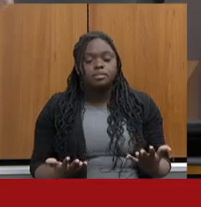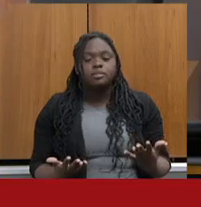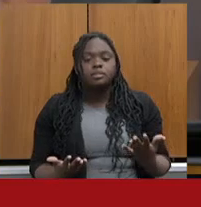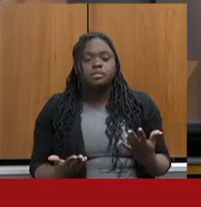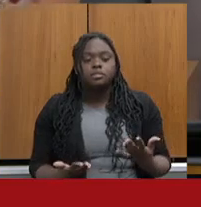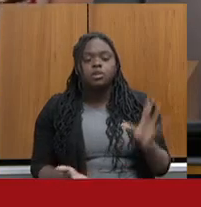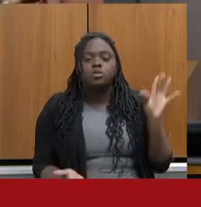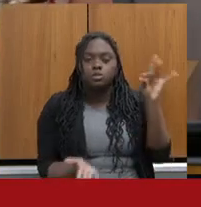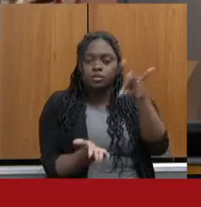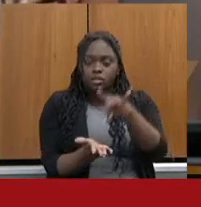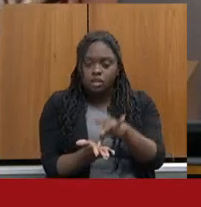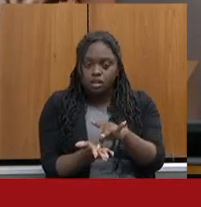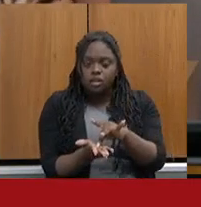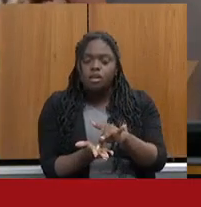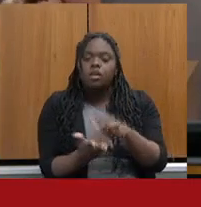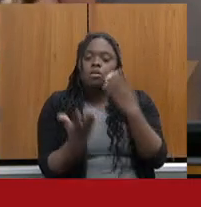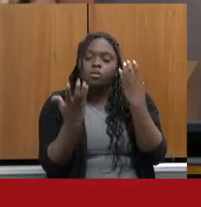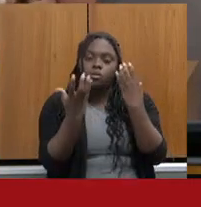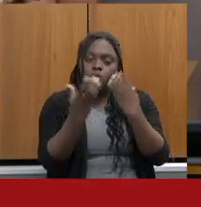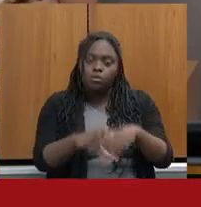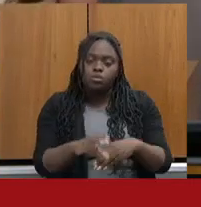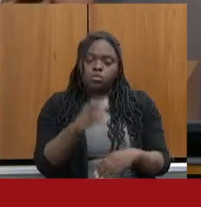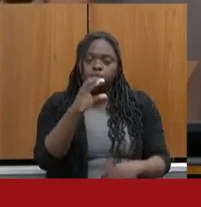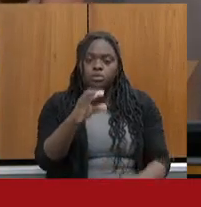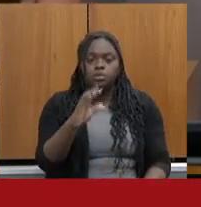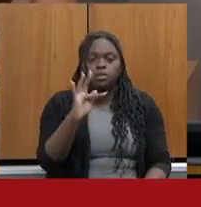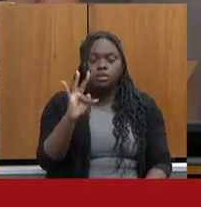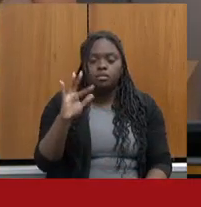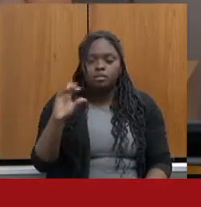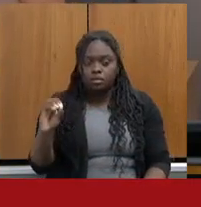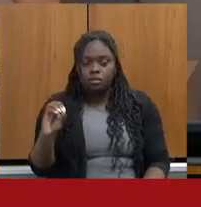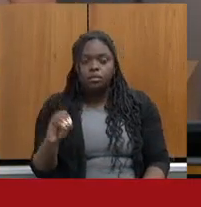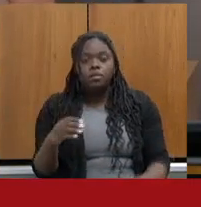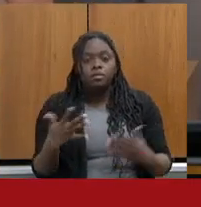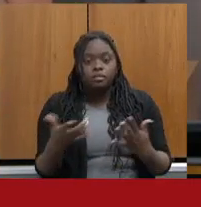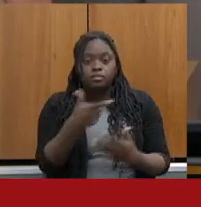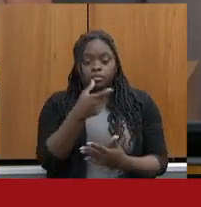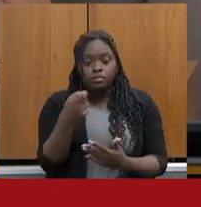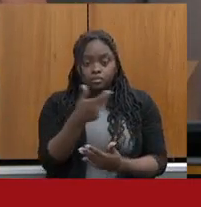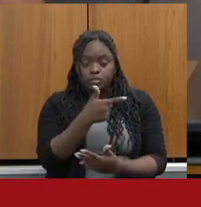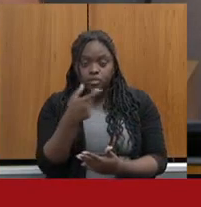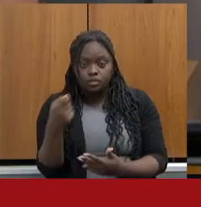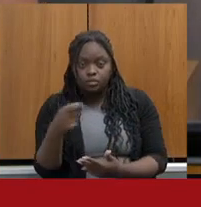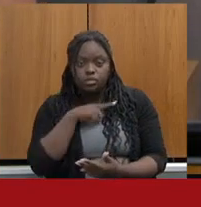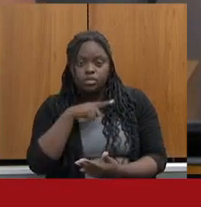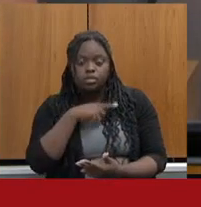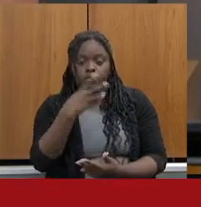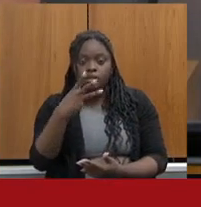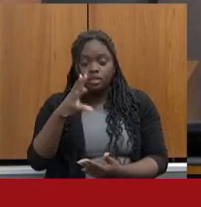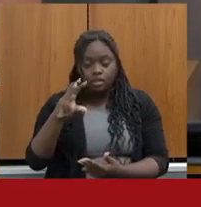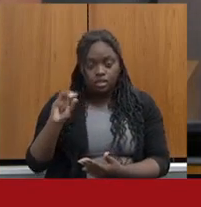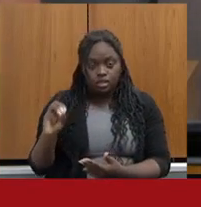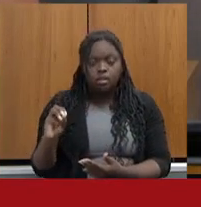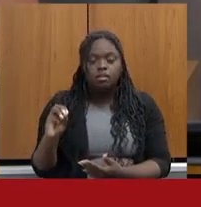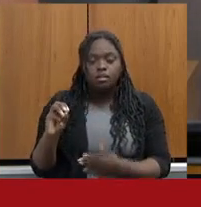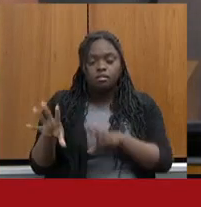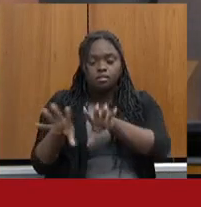oficiais concurso CFO então em 2020 foram 30 Cadetes em 2021